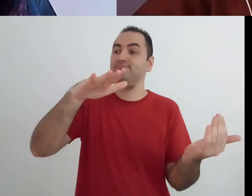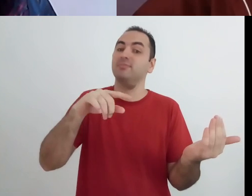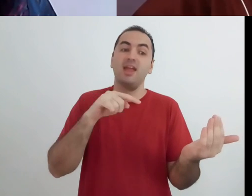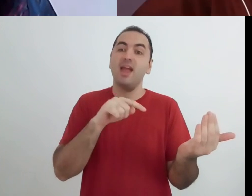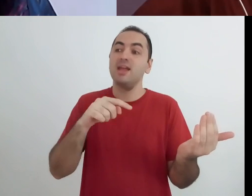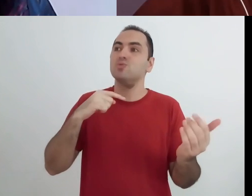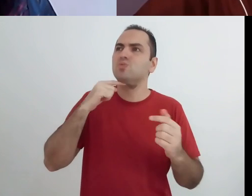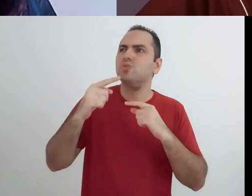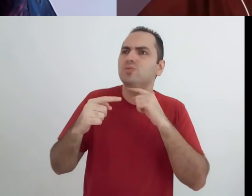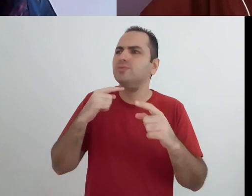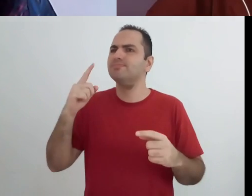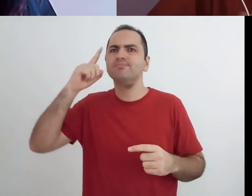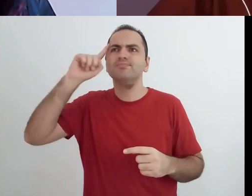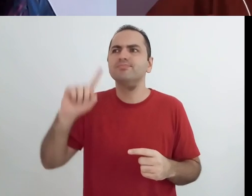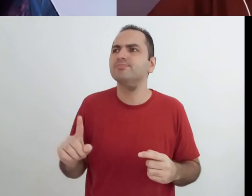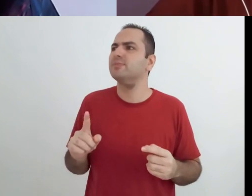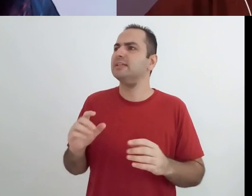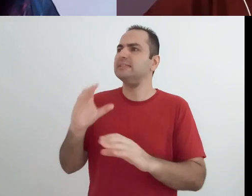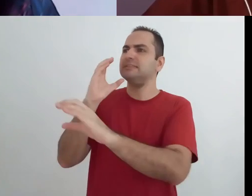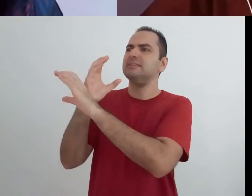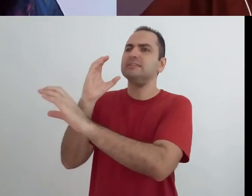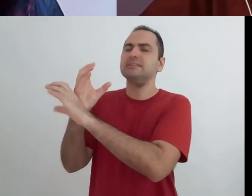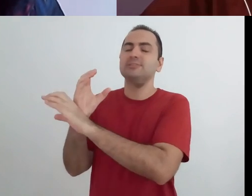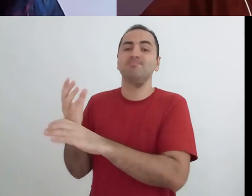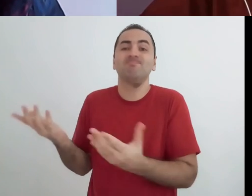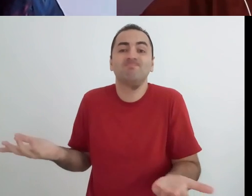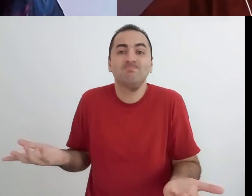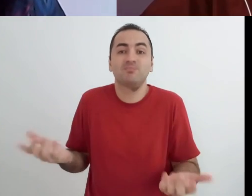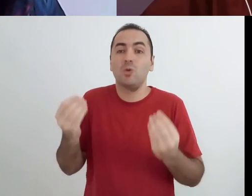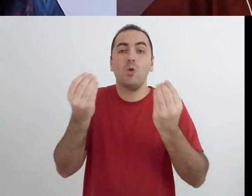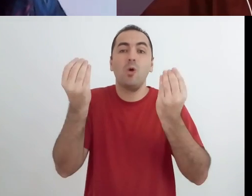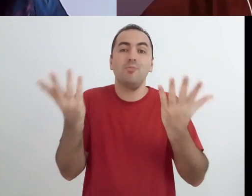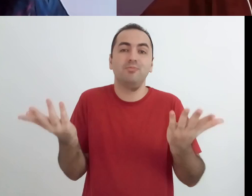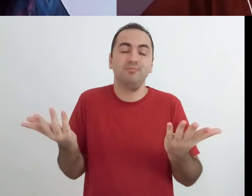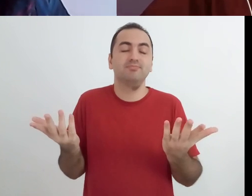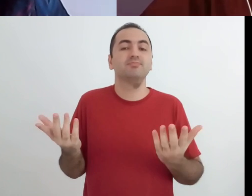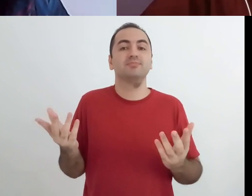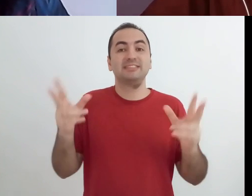alguém da família, né? E aí, como é que vai se comunicar? Fica impossível, né?